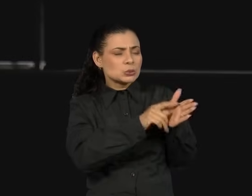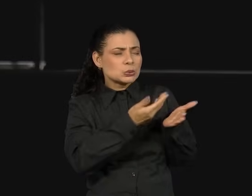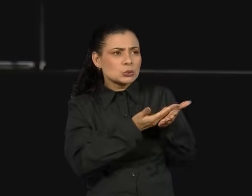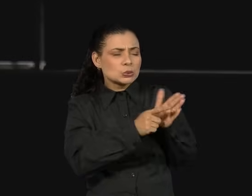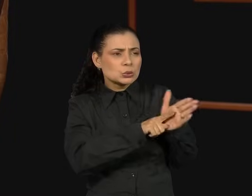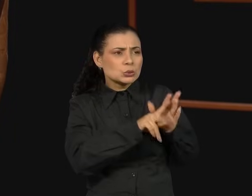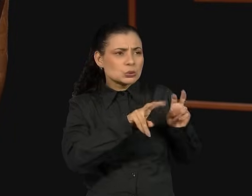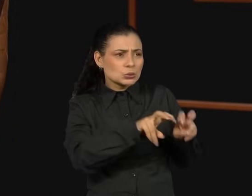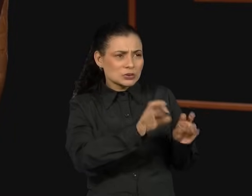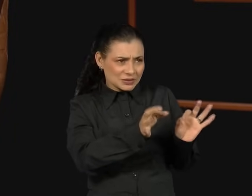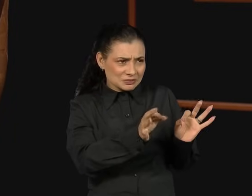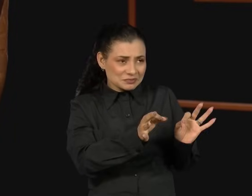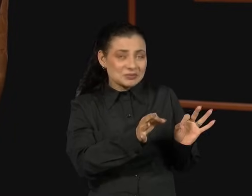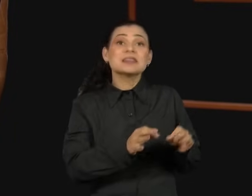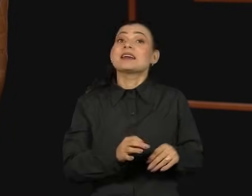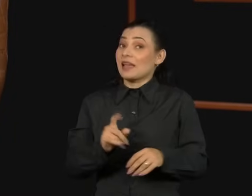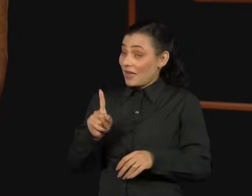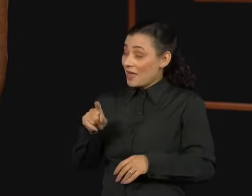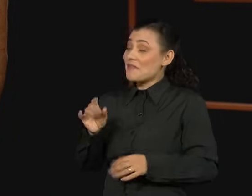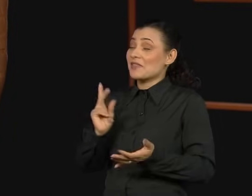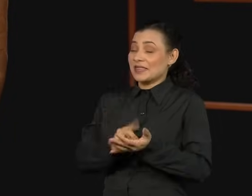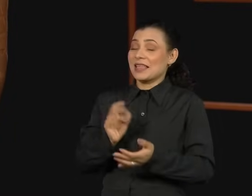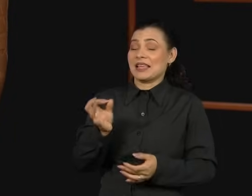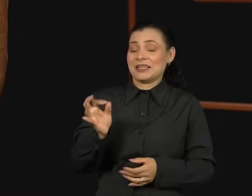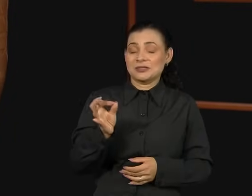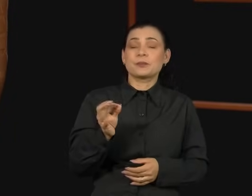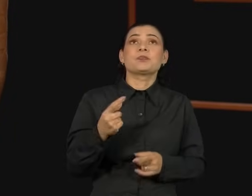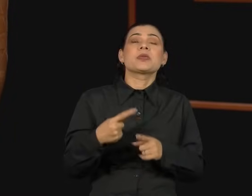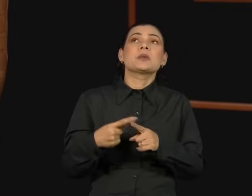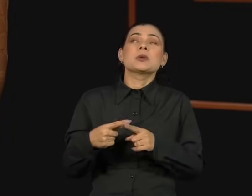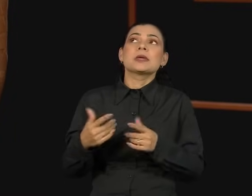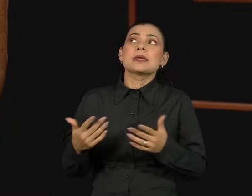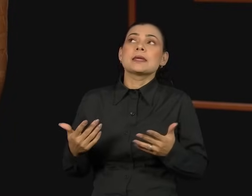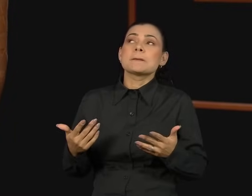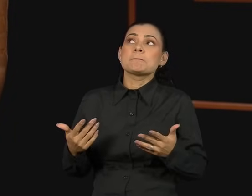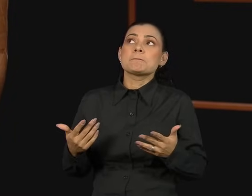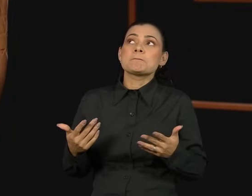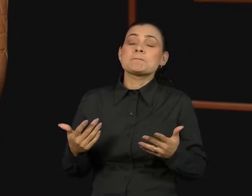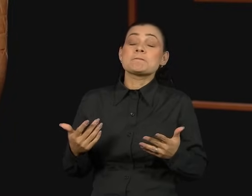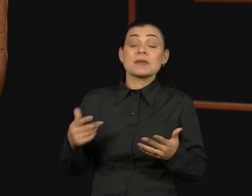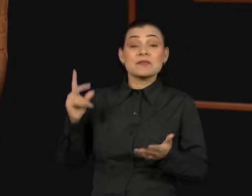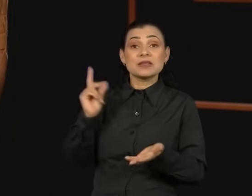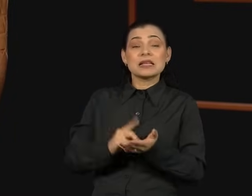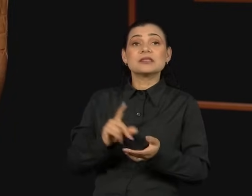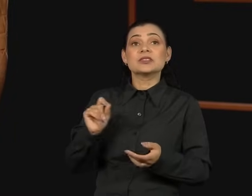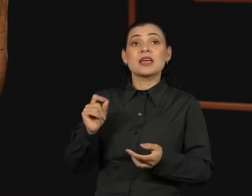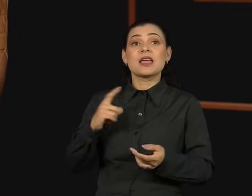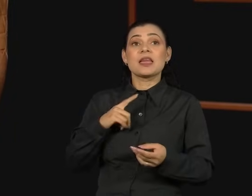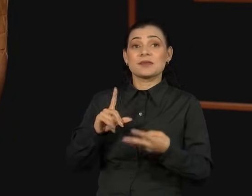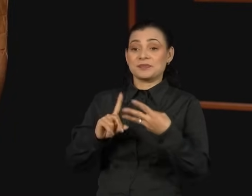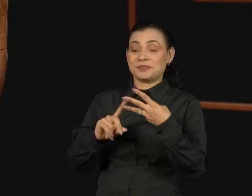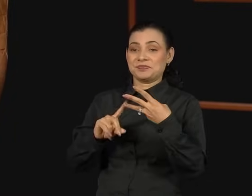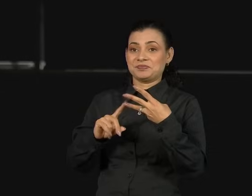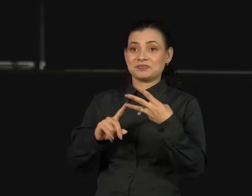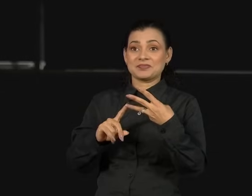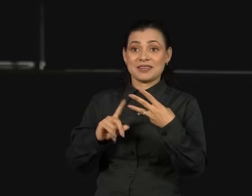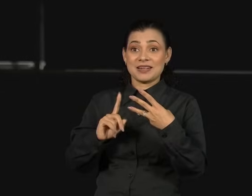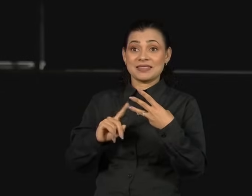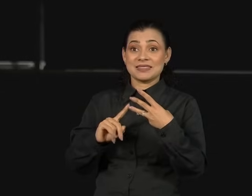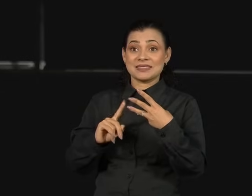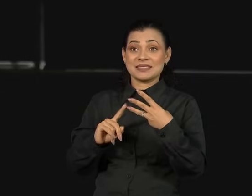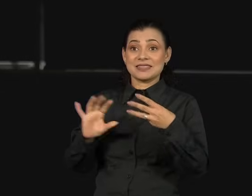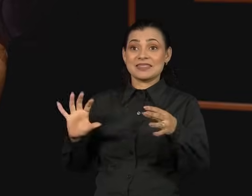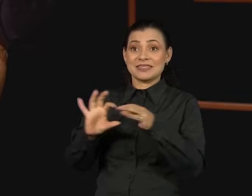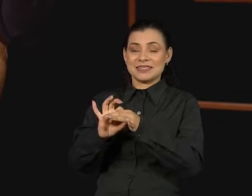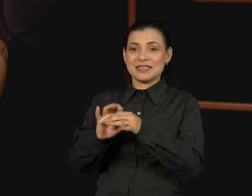também? É verdade. Porque é a terceira coisa, né, que está